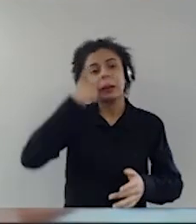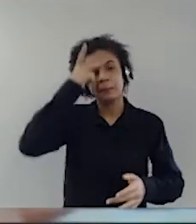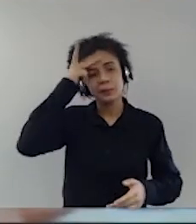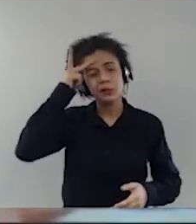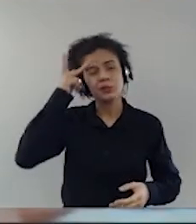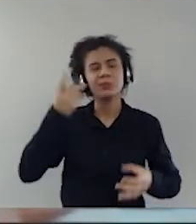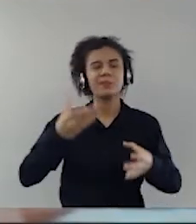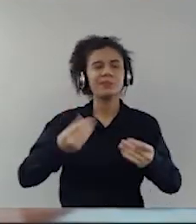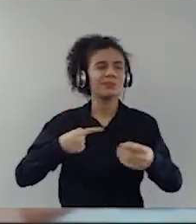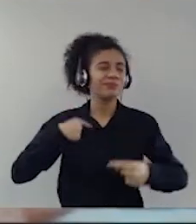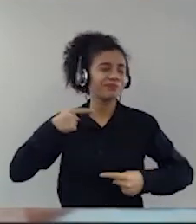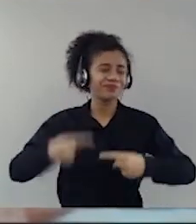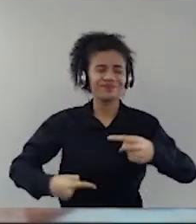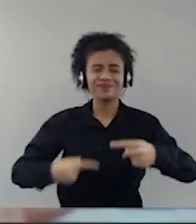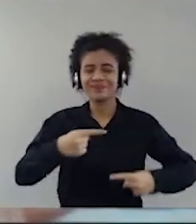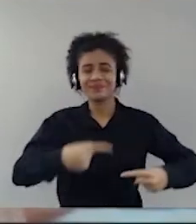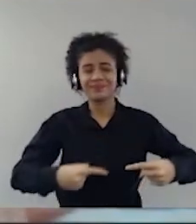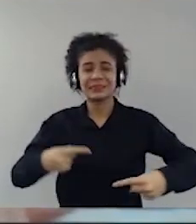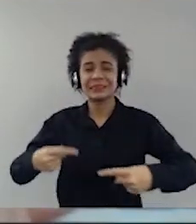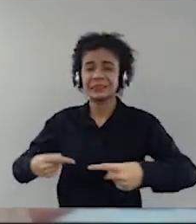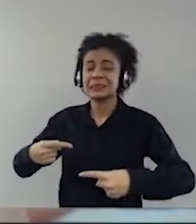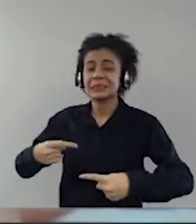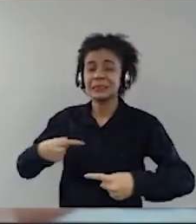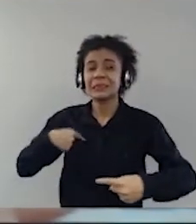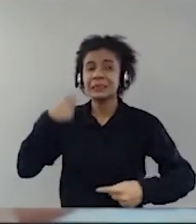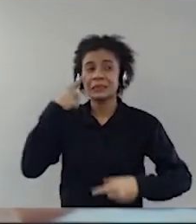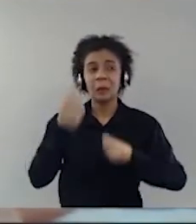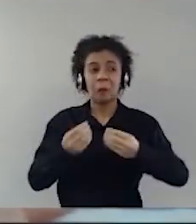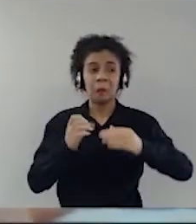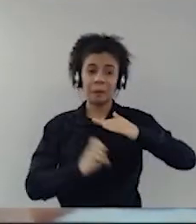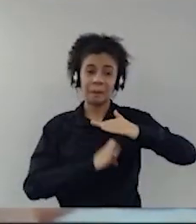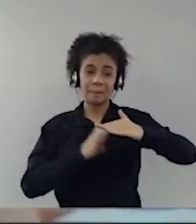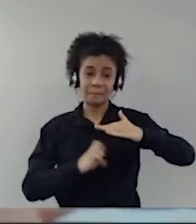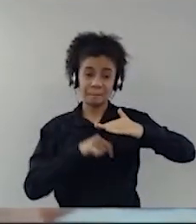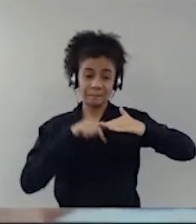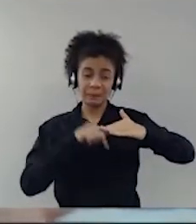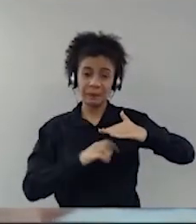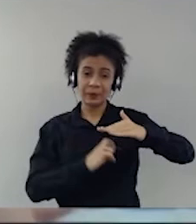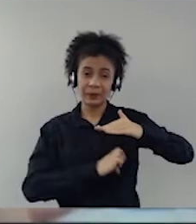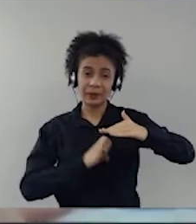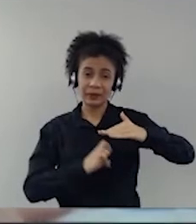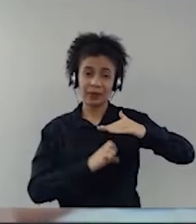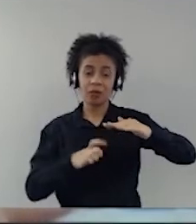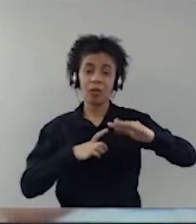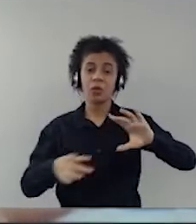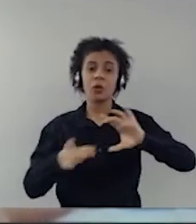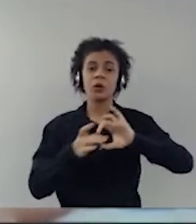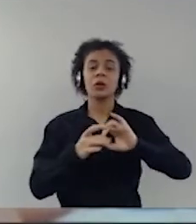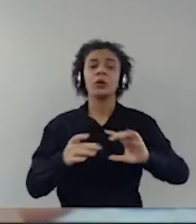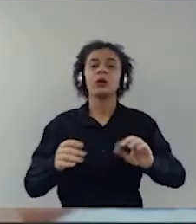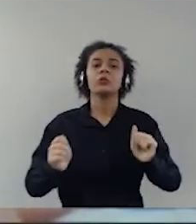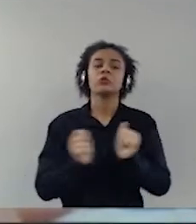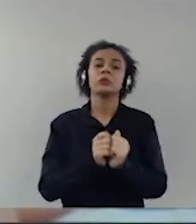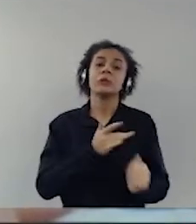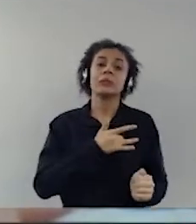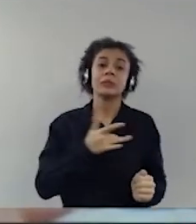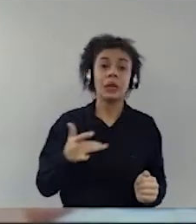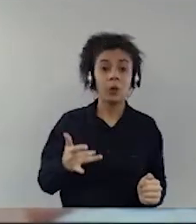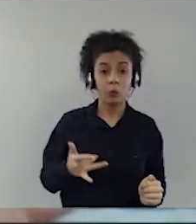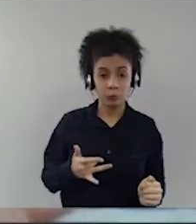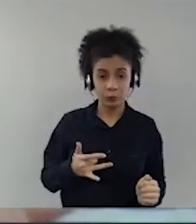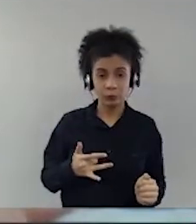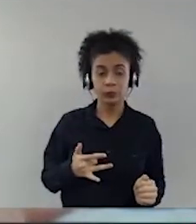discussão, a gente pensa logo nessas empresas que são as empresas ligadas à saúde.